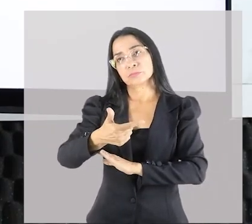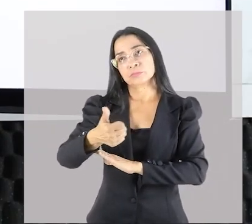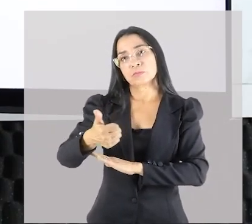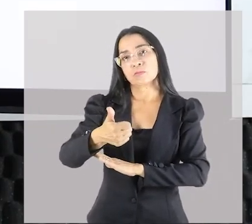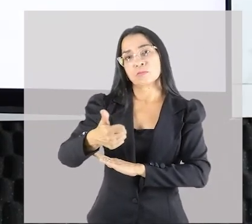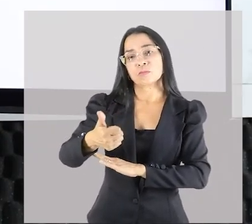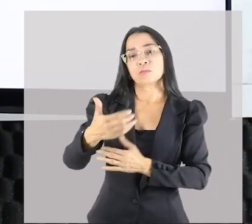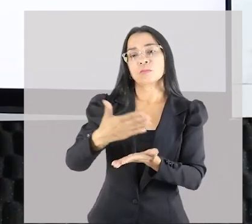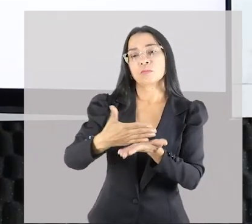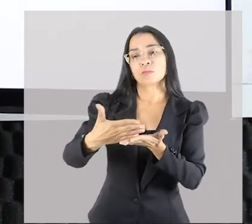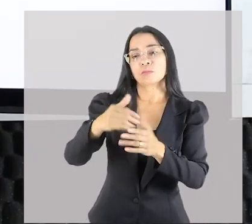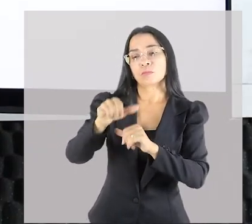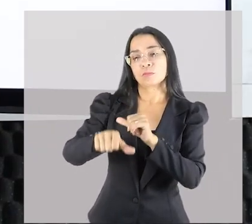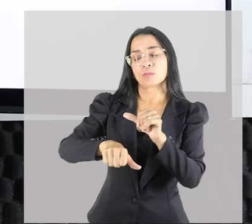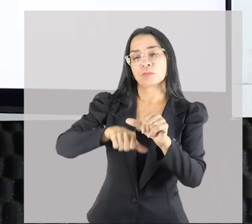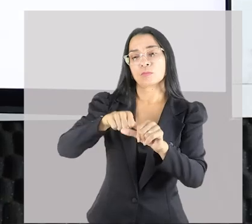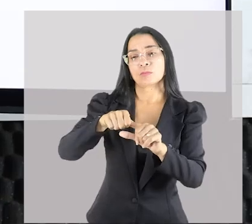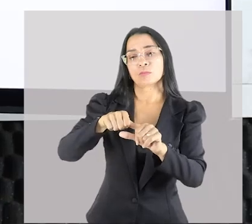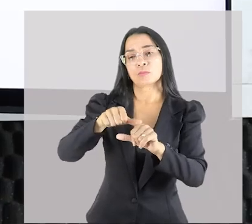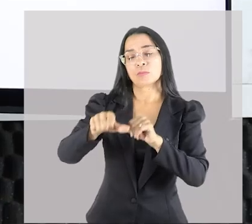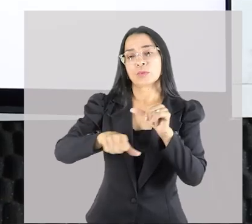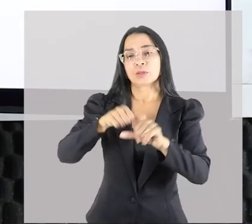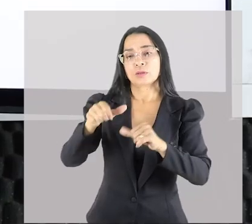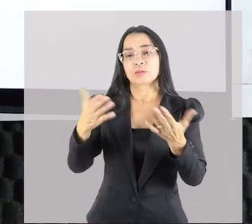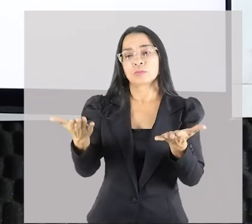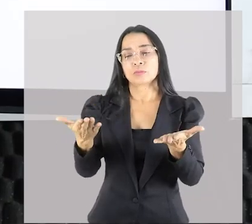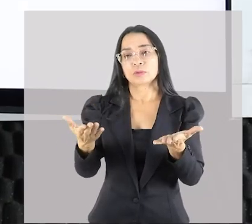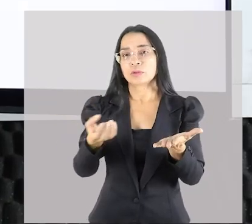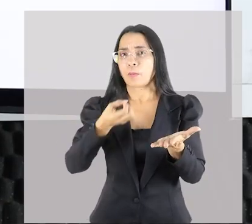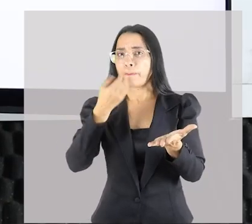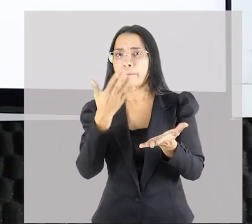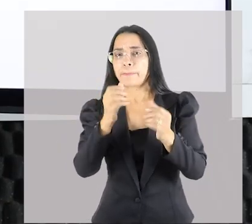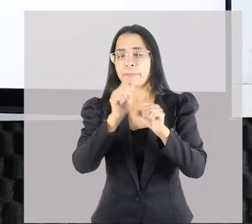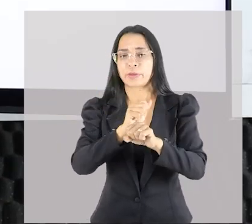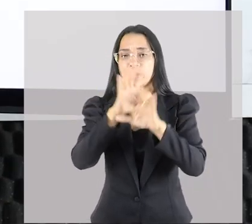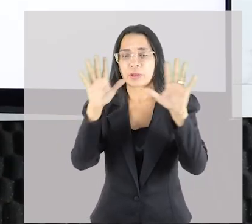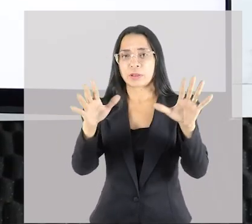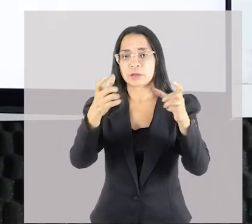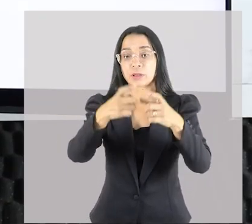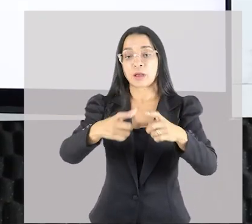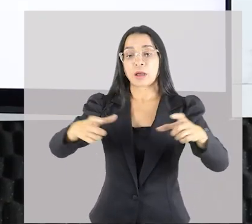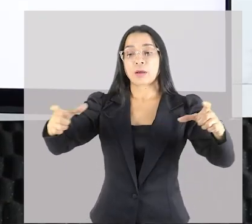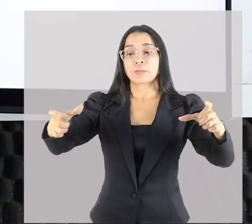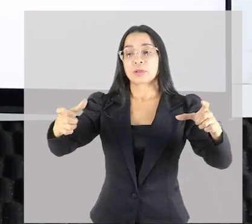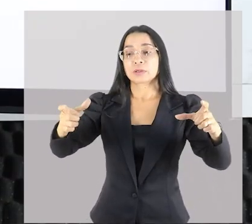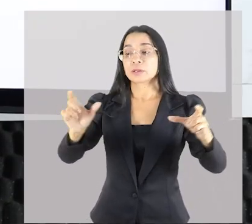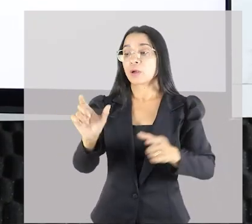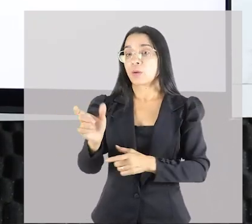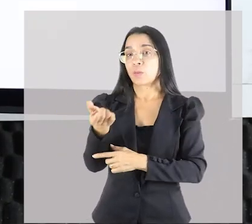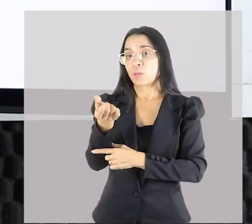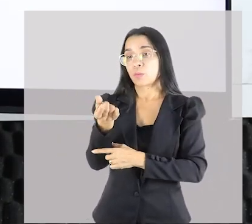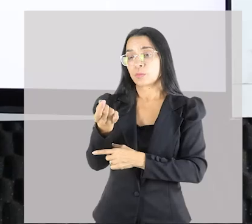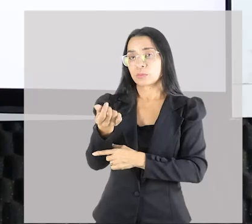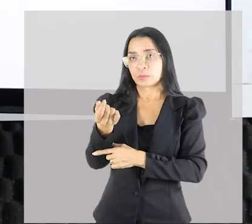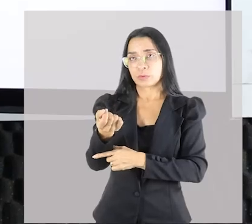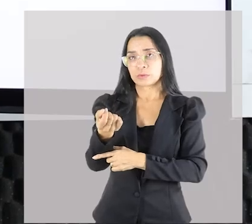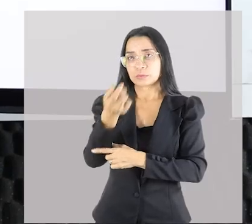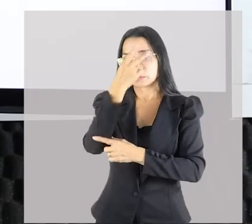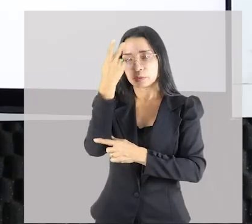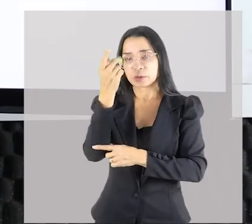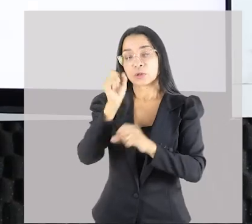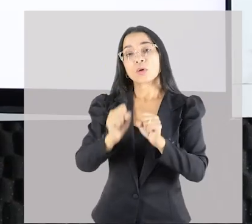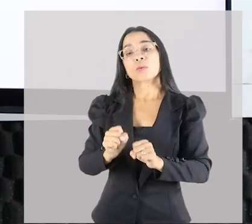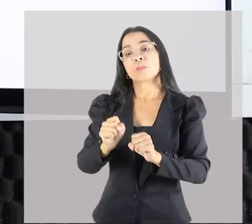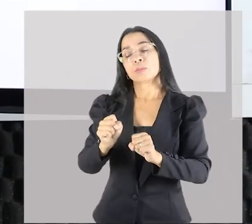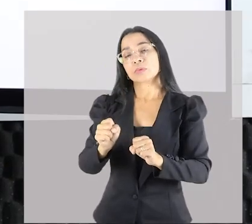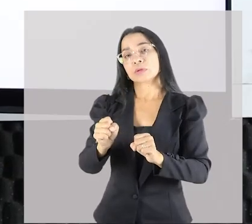essas modificações serem bem aparentes, século XIII, ampliação do crédito. As pessoas puderam, de fato, a partir dos